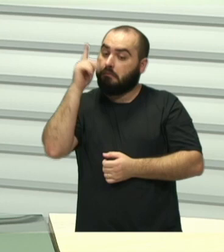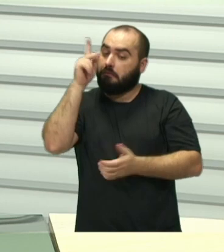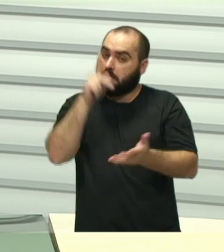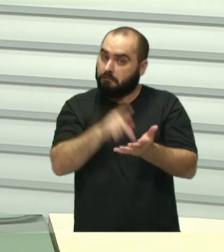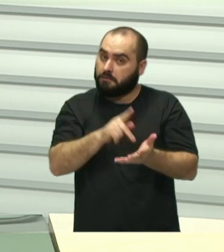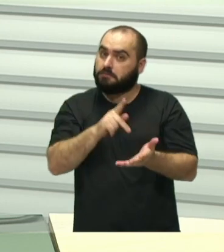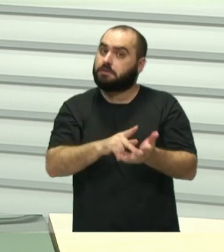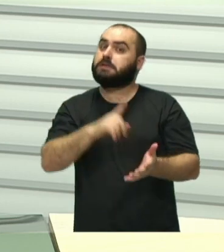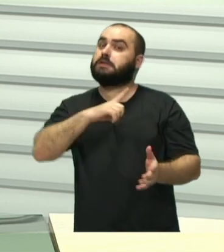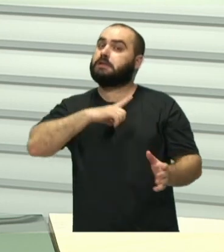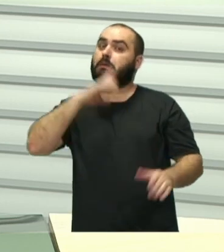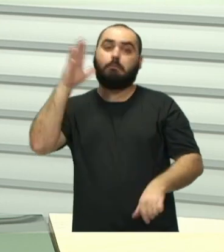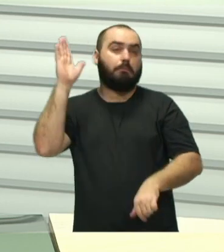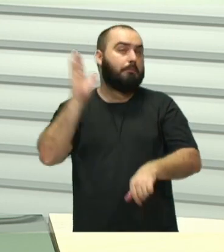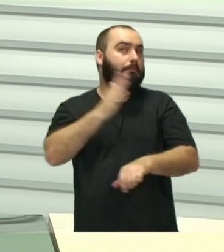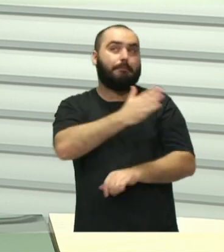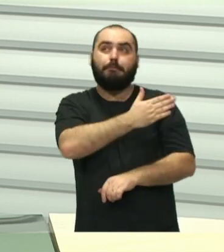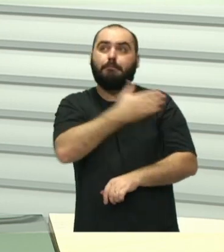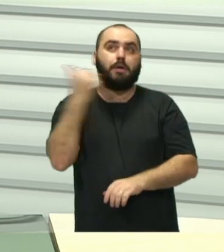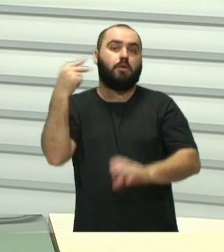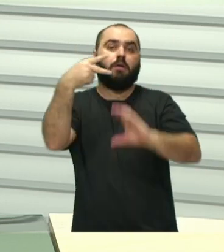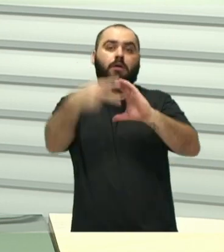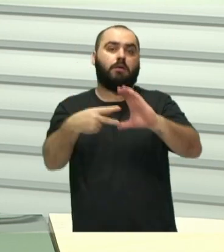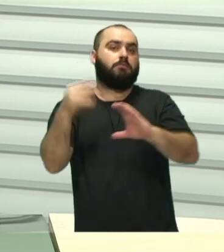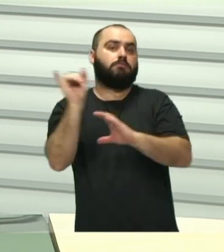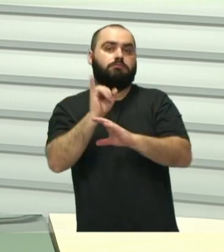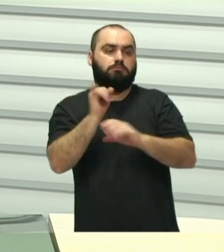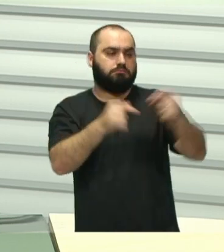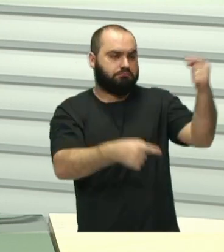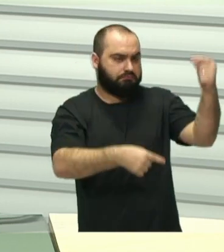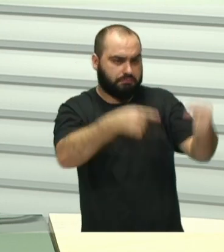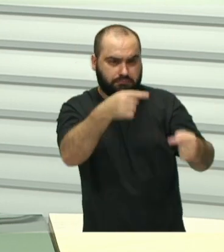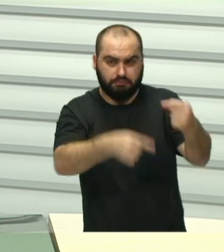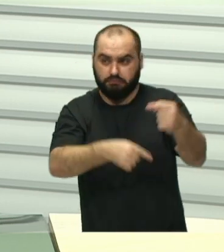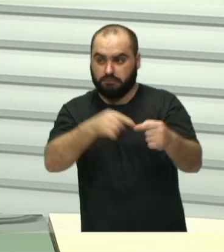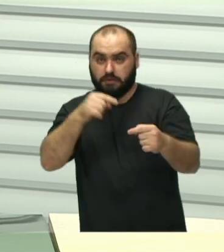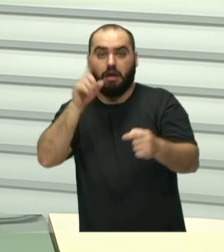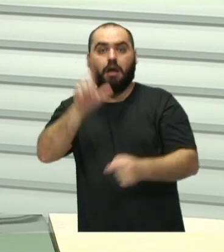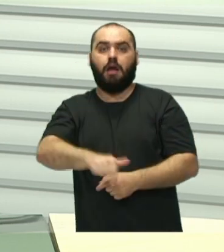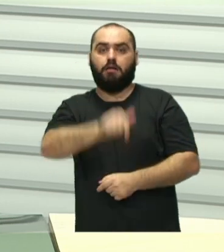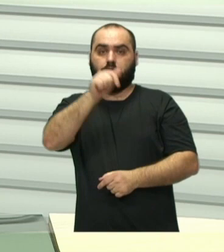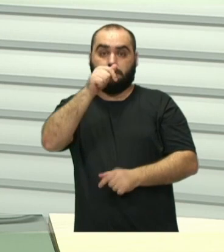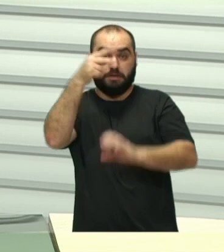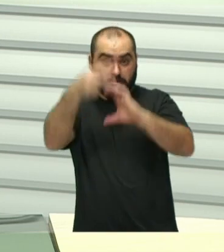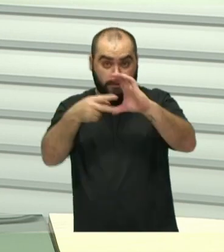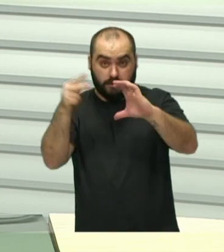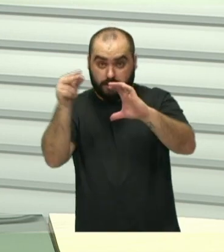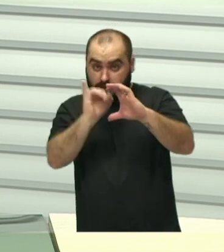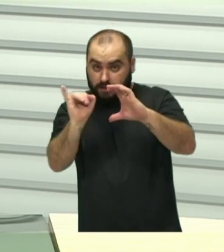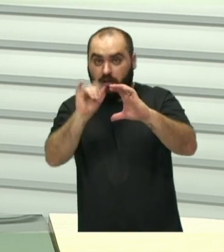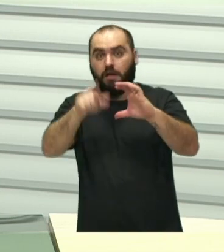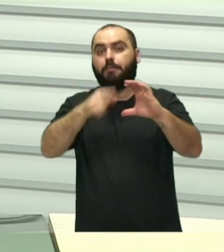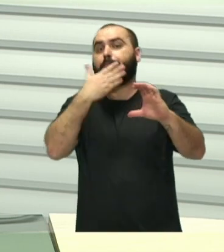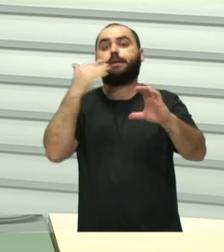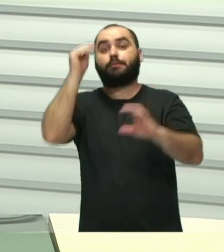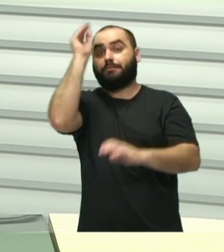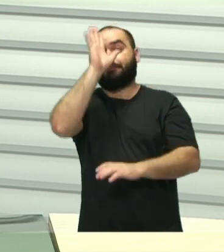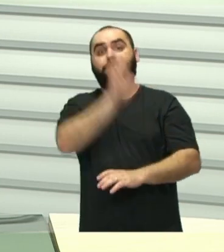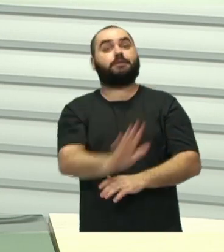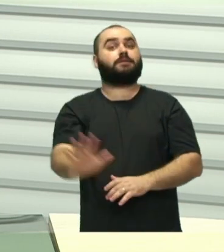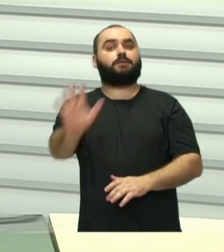melhores câmeras do país em todos seus aspectos desde os debates de plenário até as questões estruturais de bastidores vamos assim